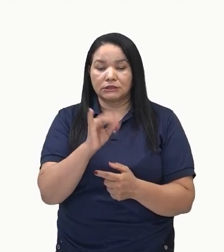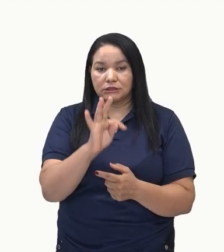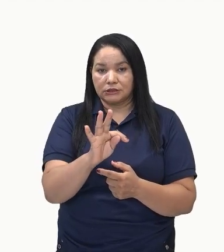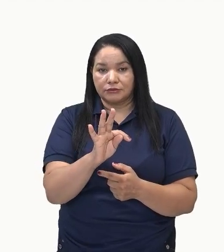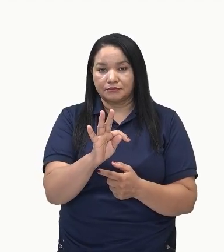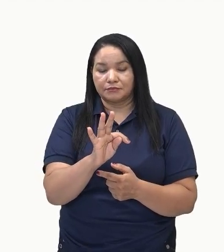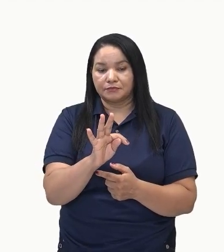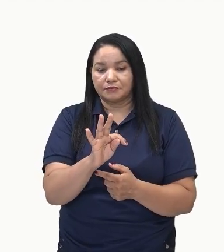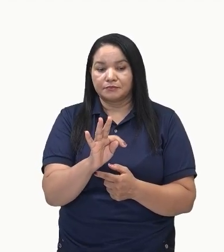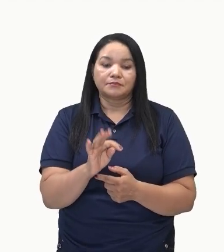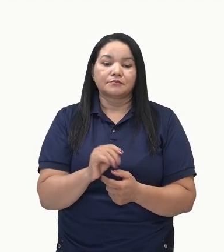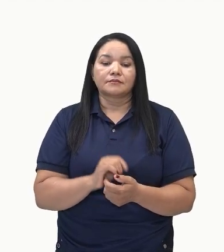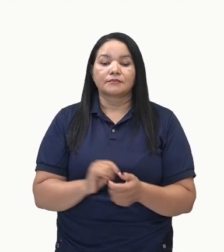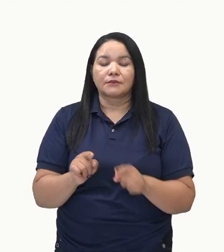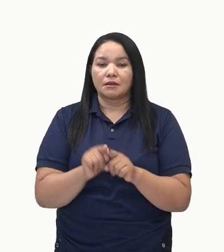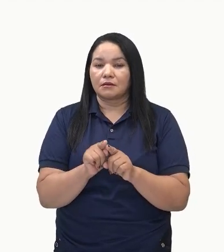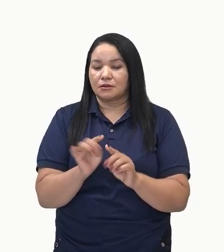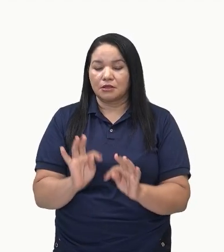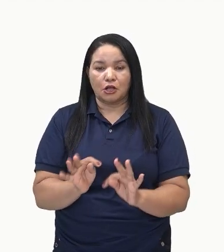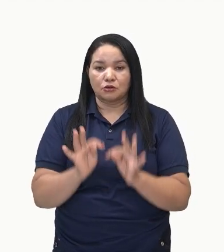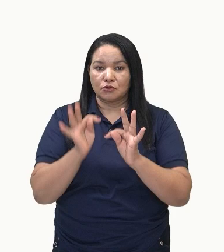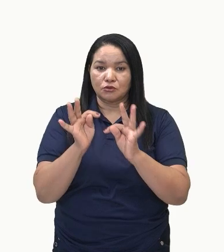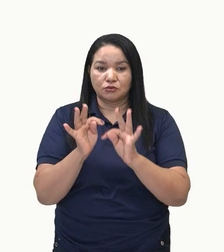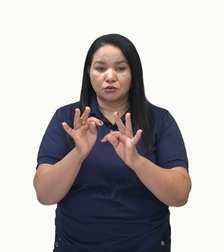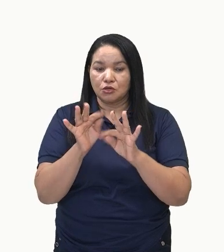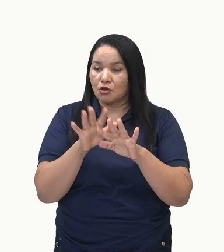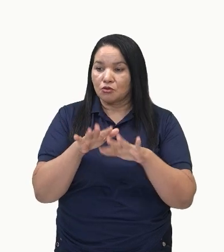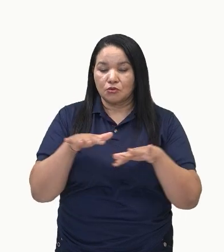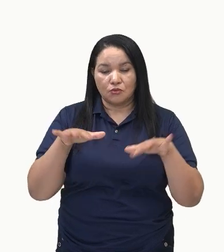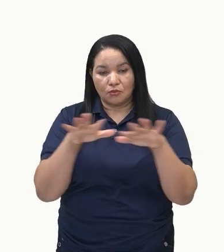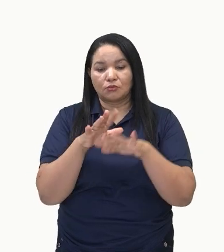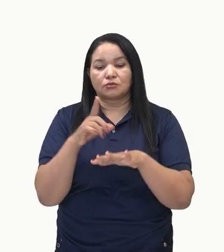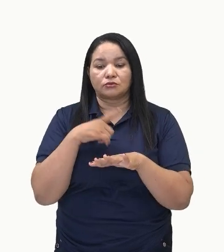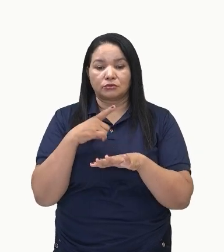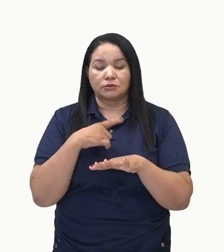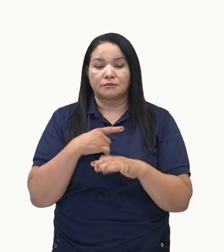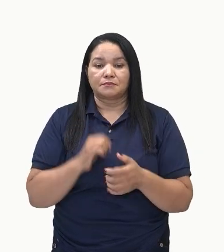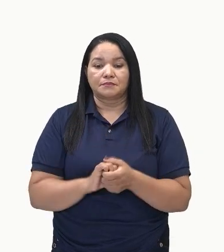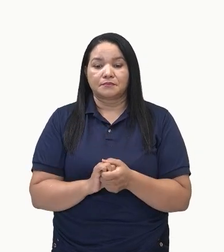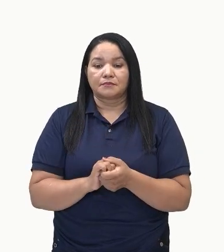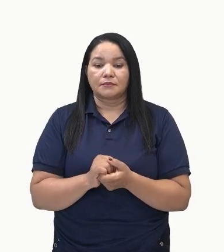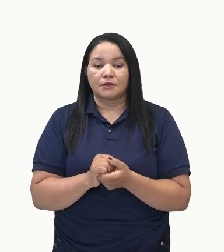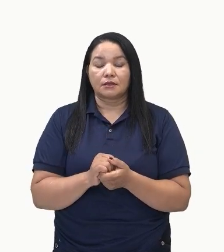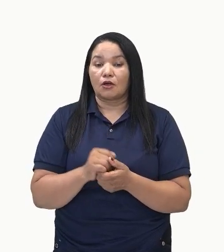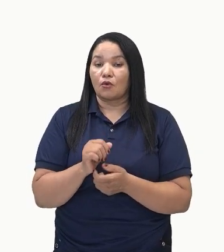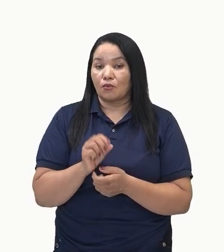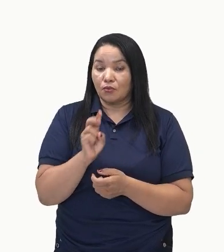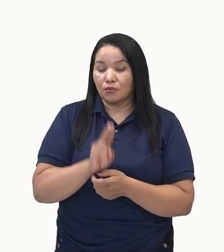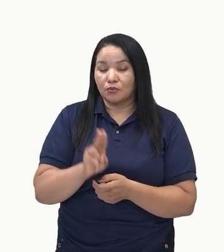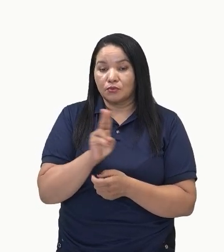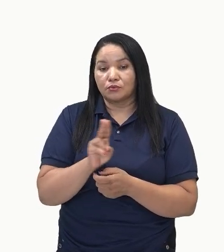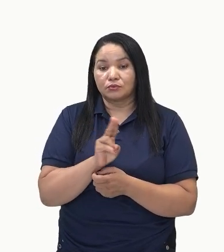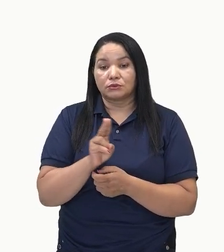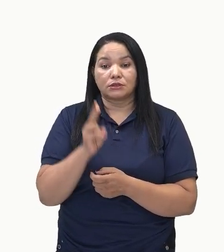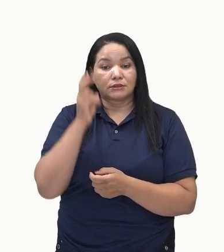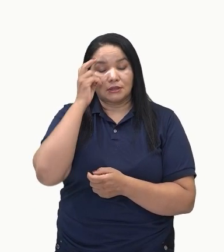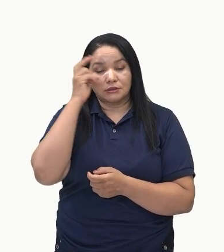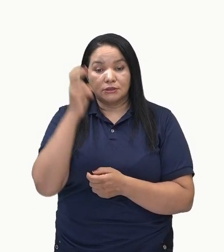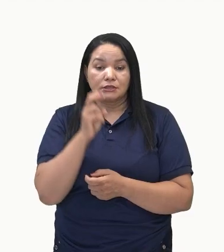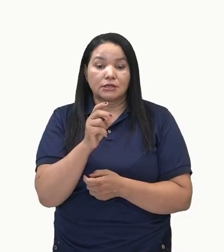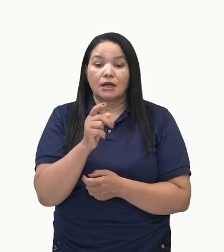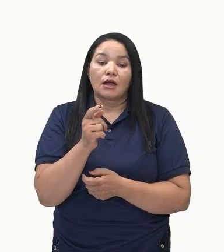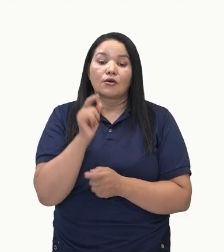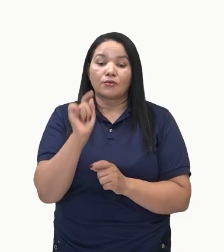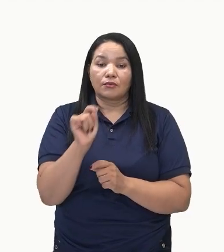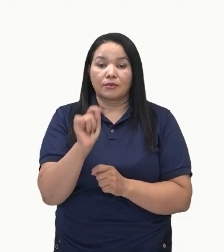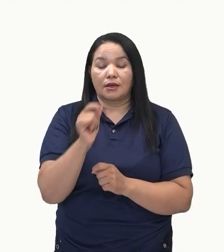everywhere. Então, a tecnologia está em todo lugar. Esses planejadores usam inteligência artificial para construir cidades melhores. E